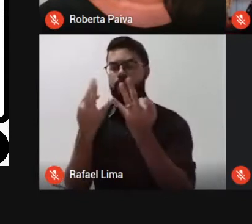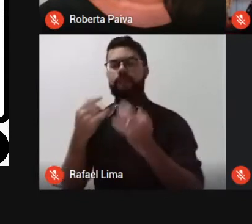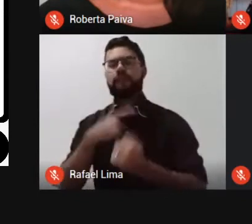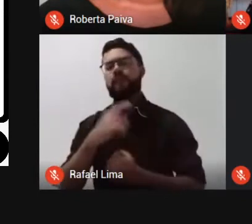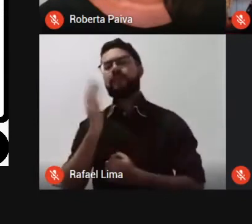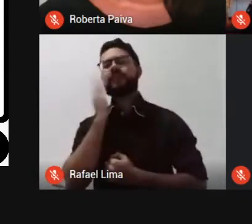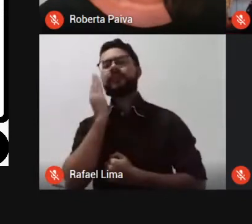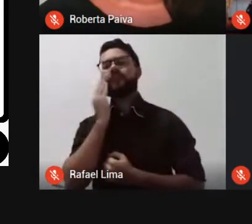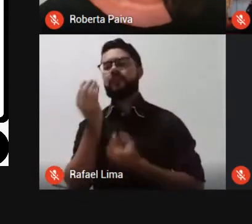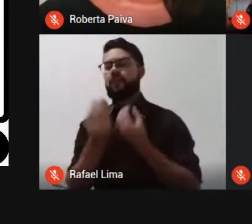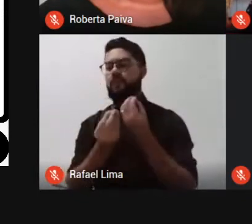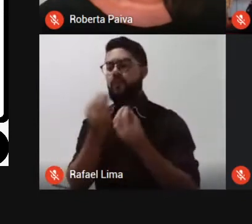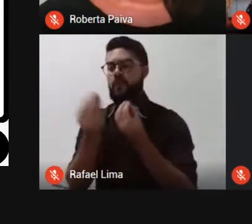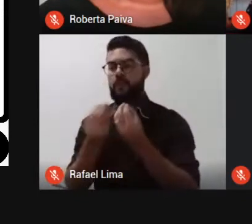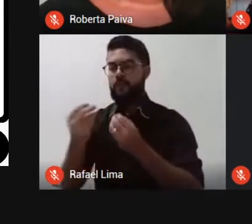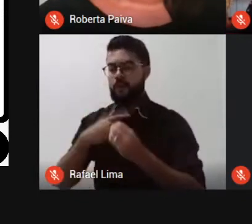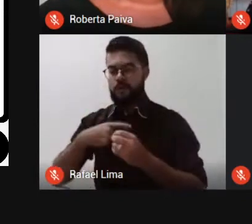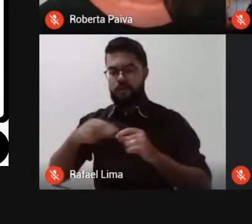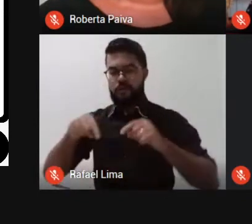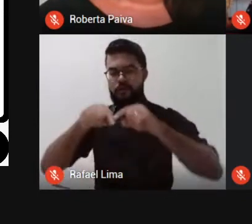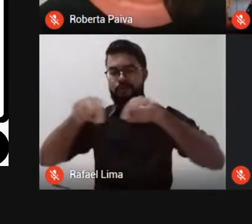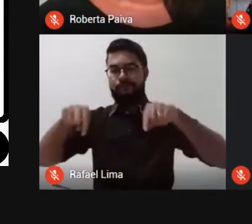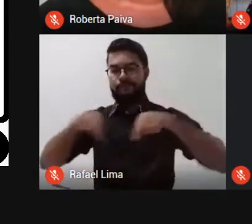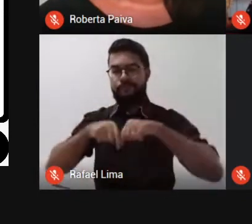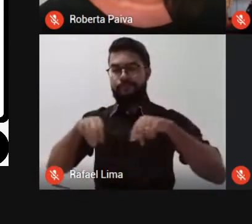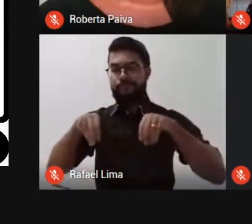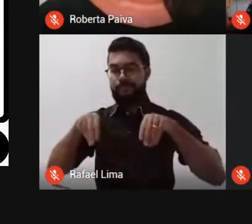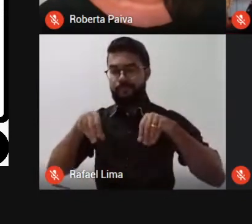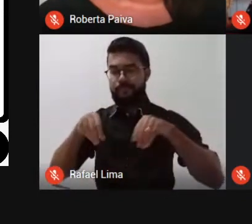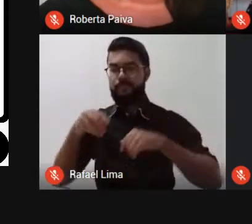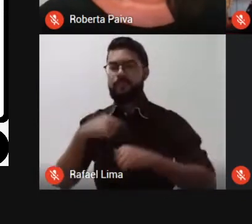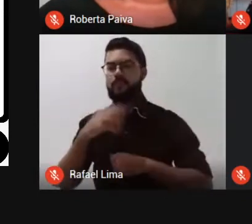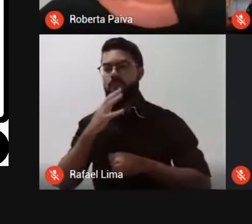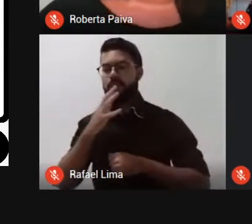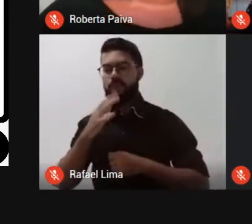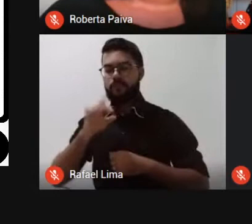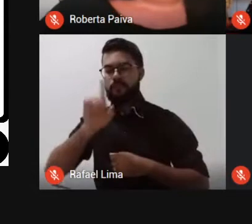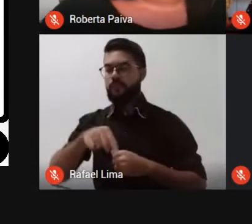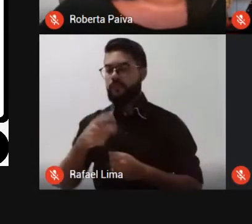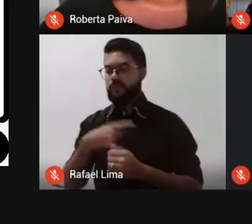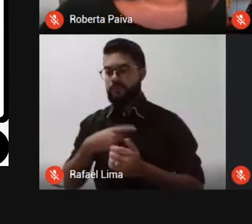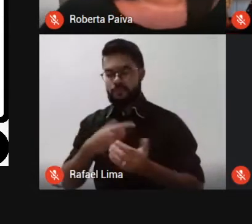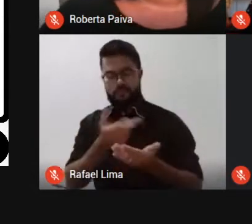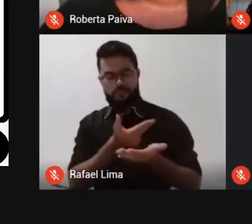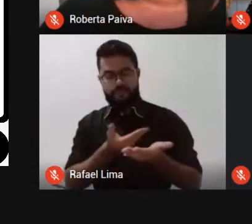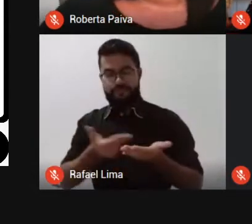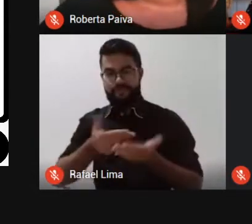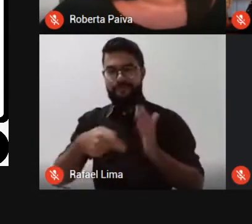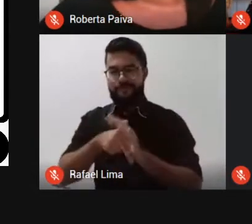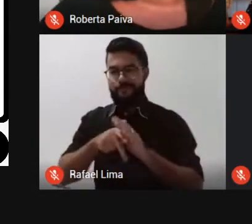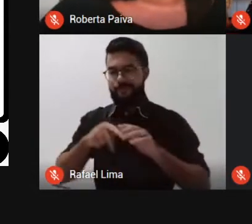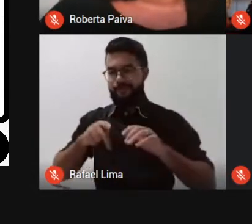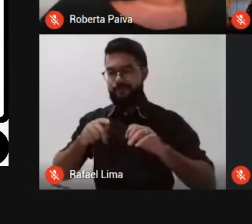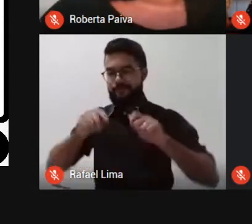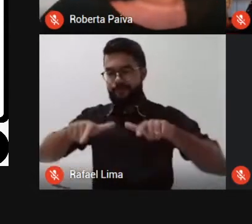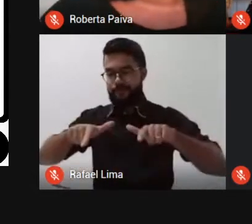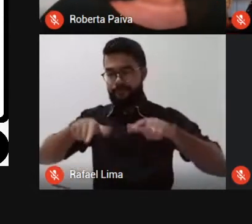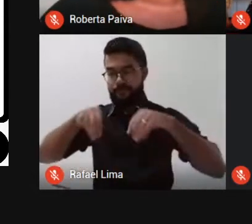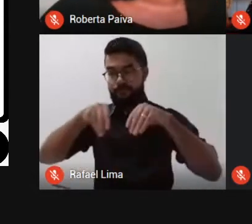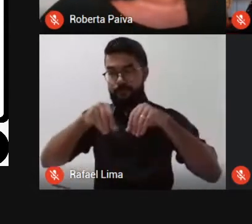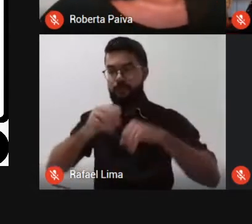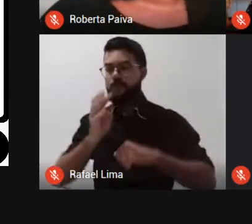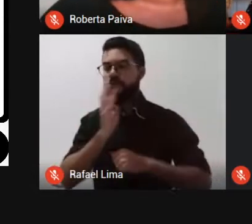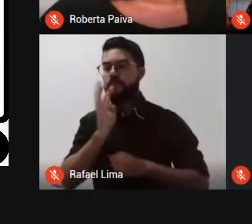os pontos de um terreno, de uma geometria poligonal de 4 lados de um terreno. Ele reconhece esse entorno e